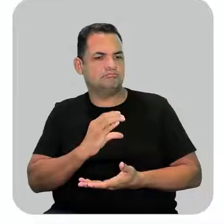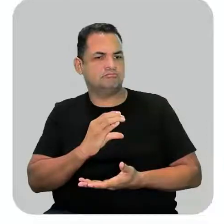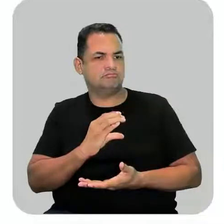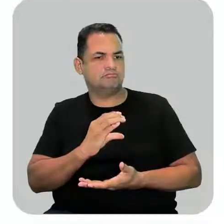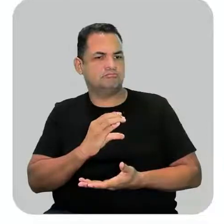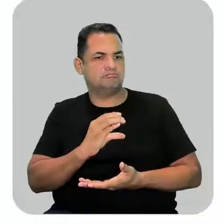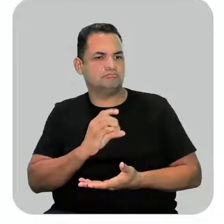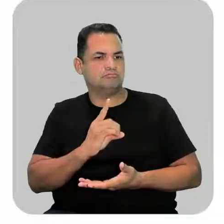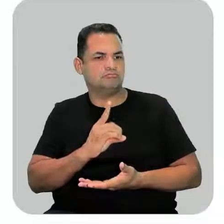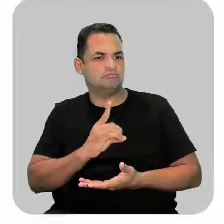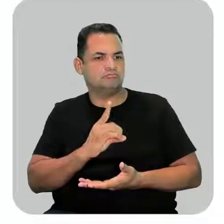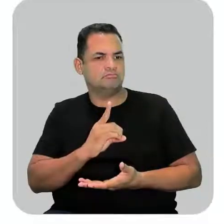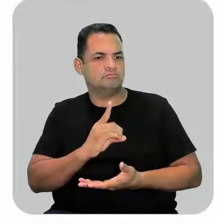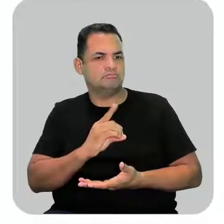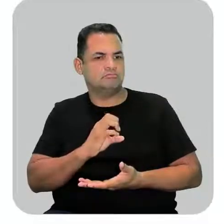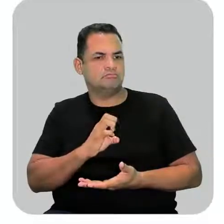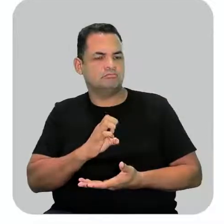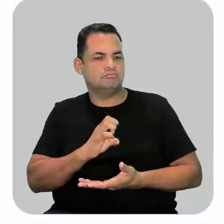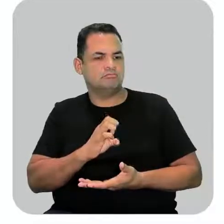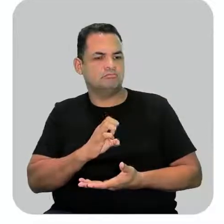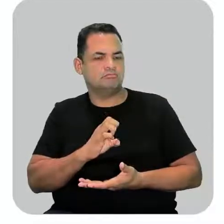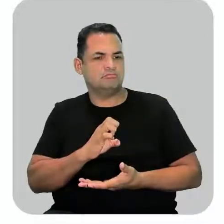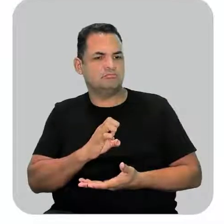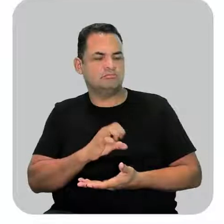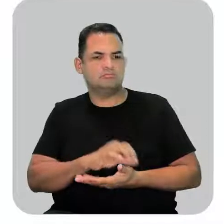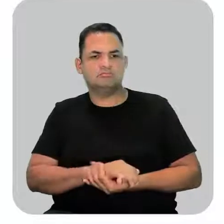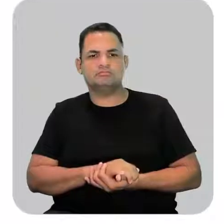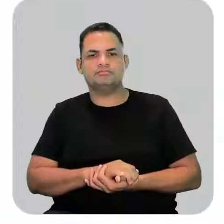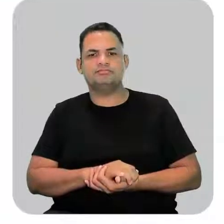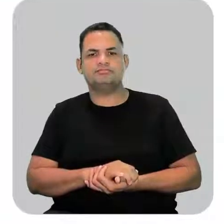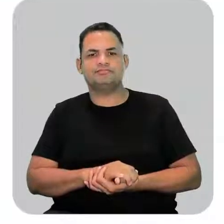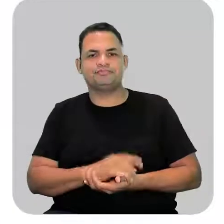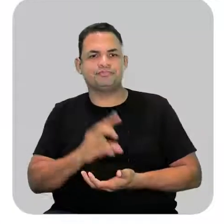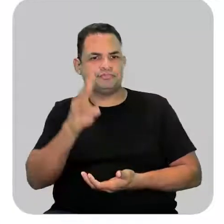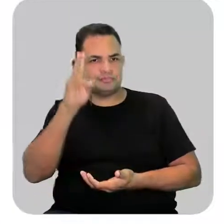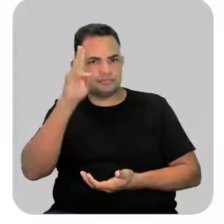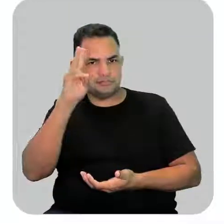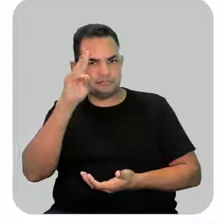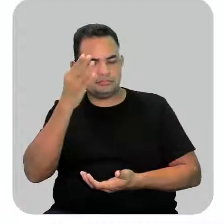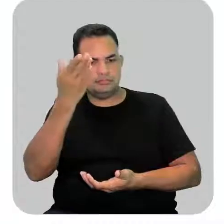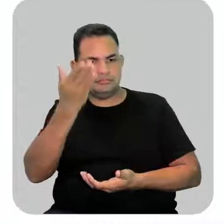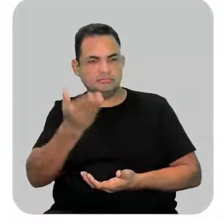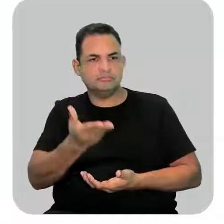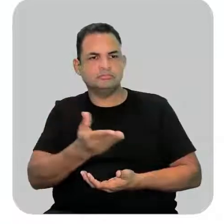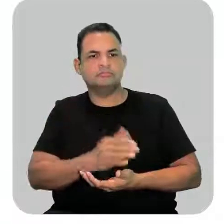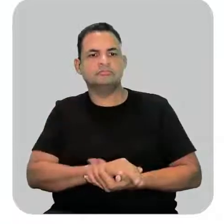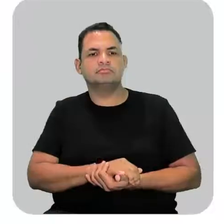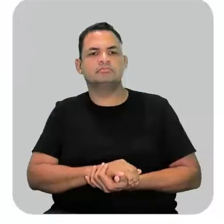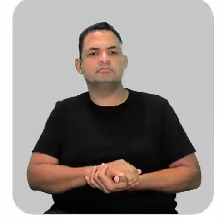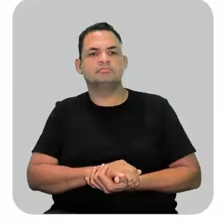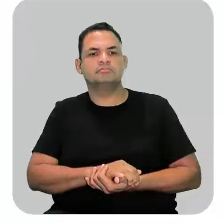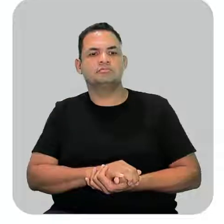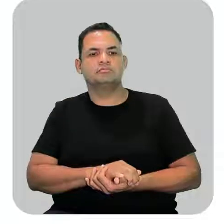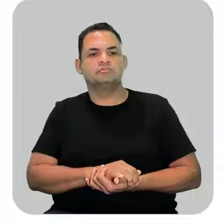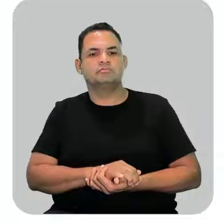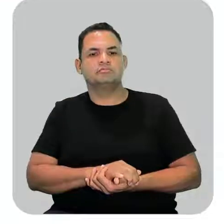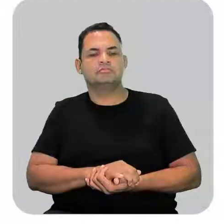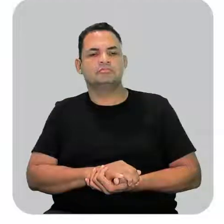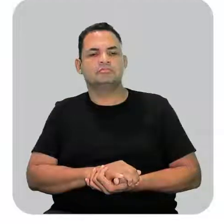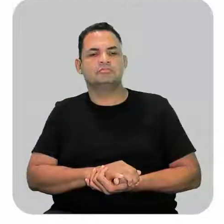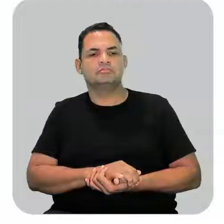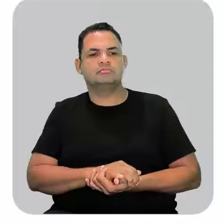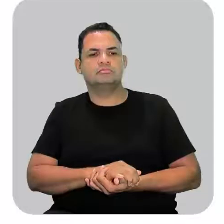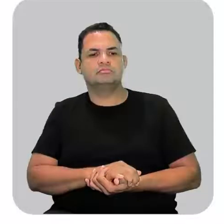letra C, letra D ou a letra E? Lembrando aqui, ó, que na letra,